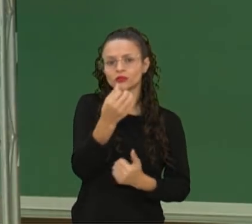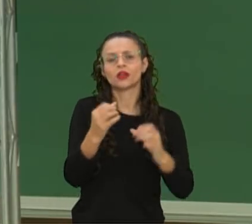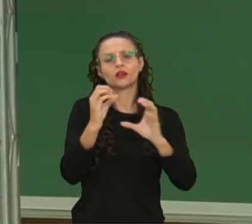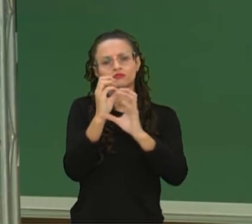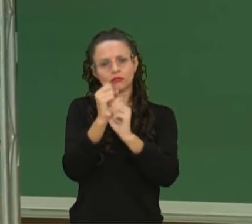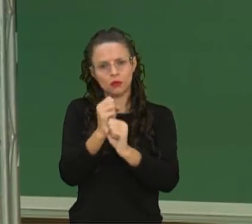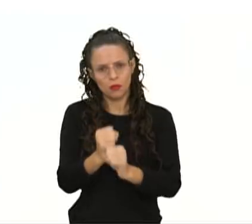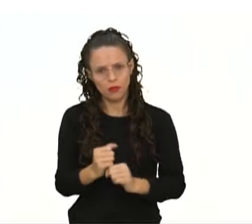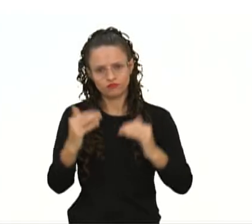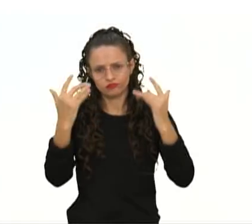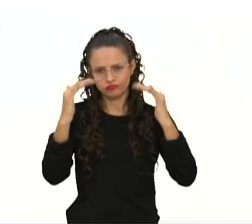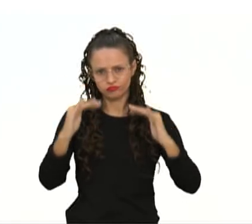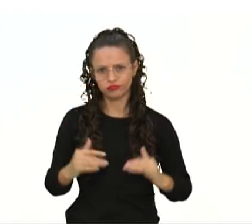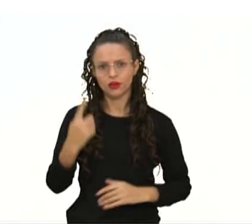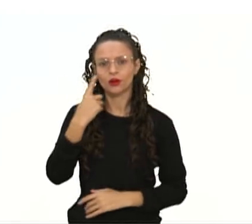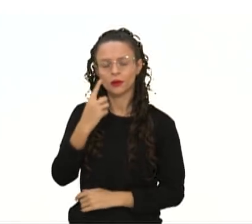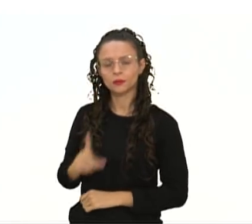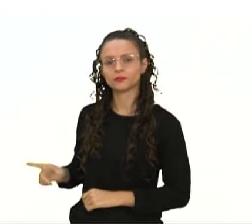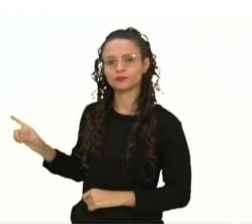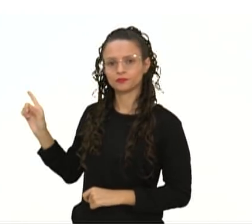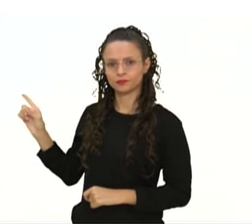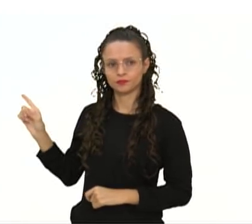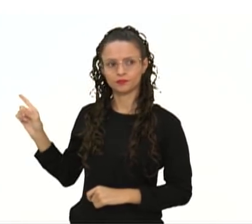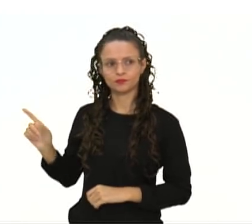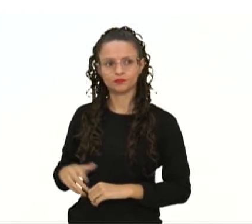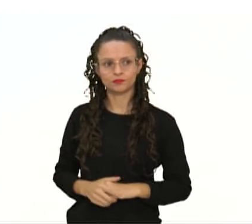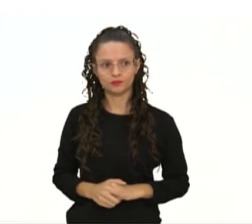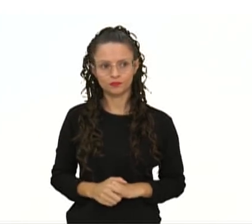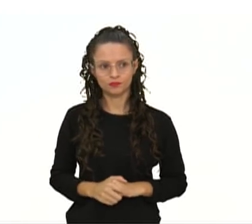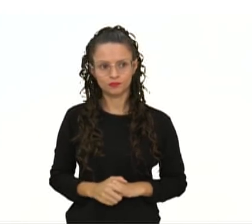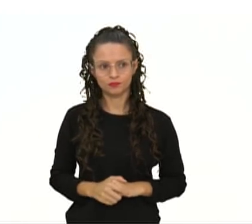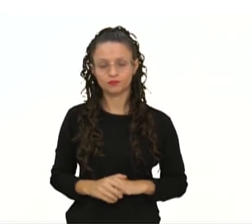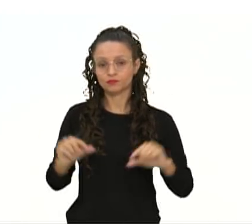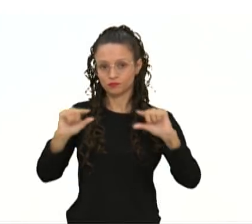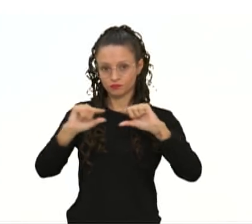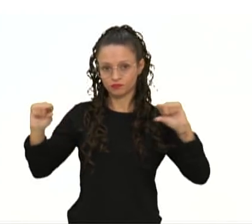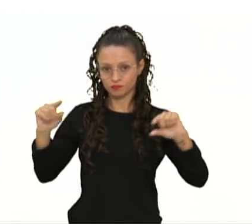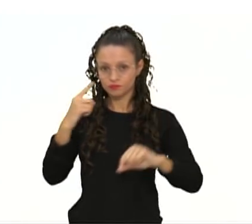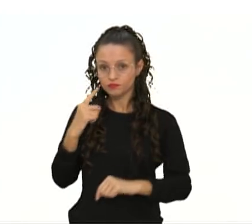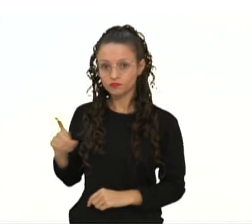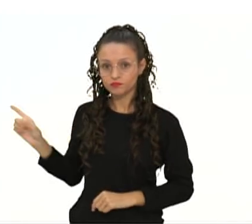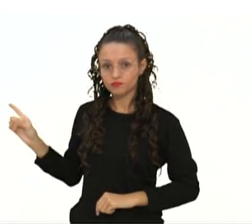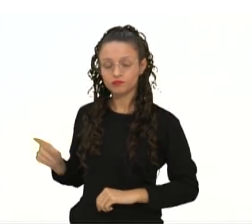vê o quanto dá. Substituindo o x por menos 6, eu tenho essa expressão para resolver.